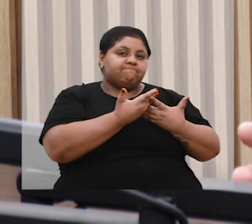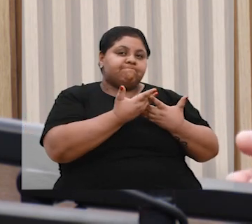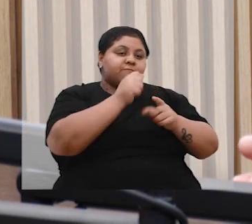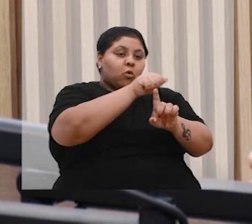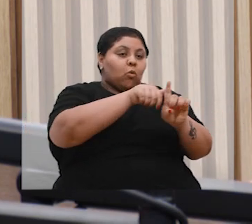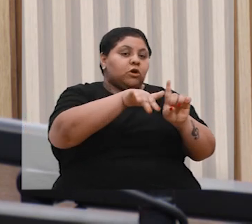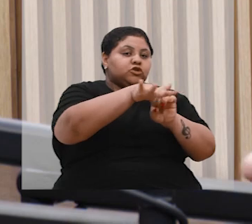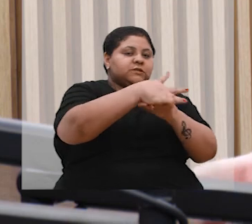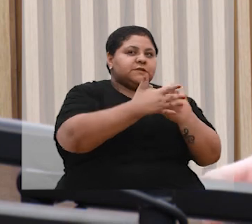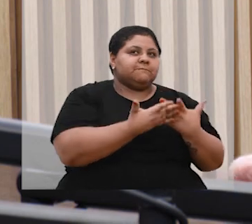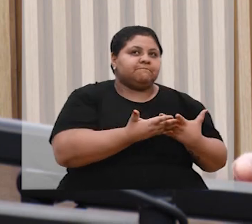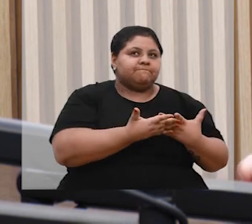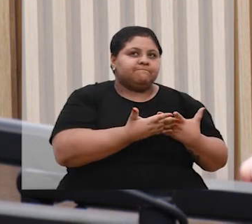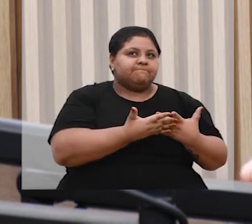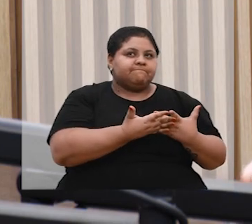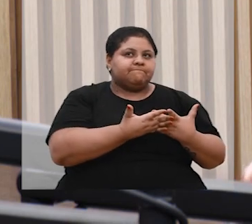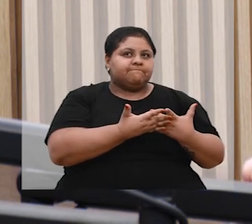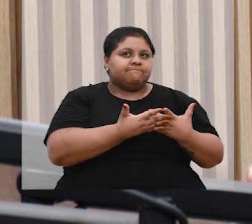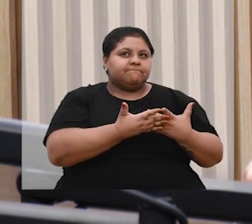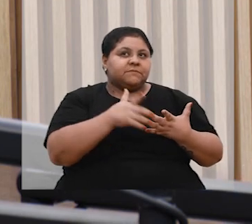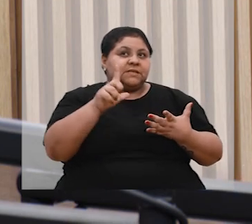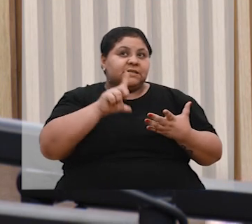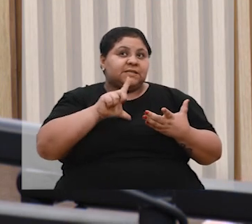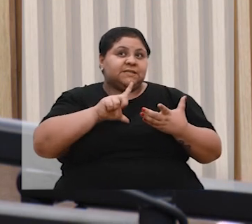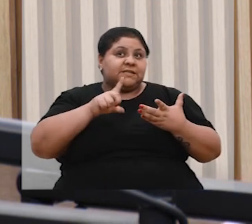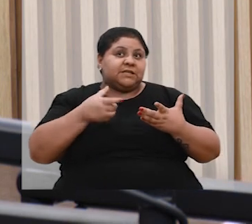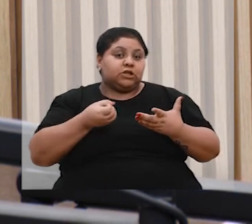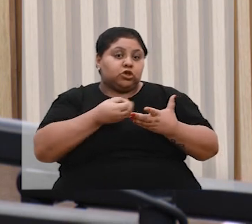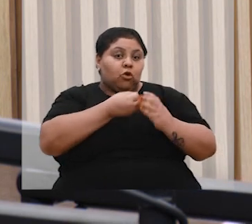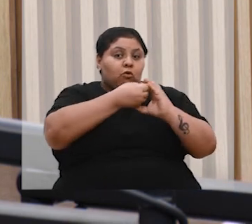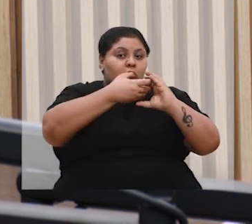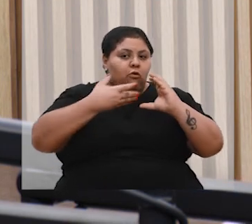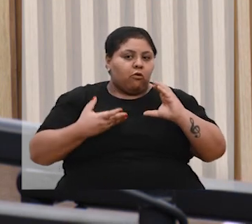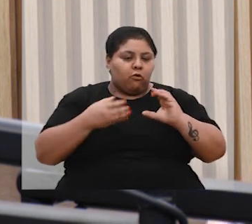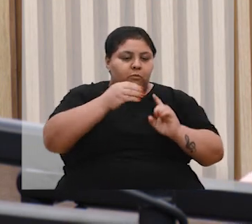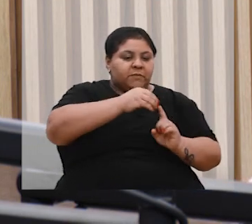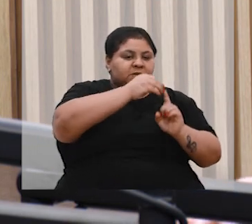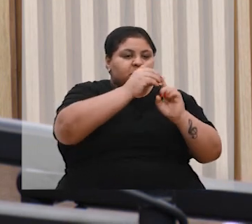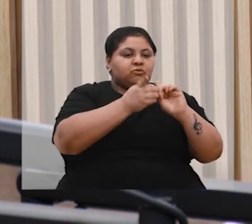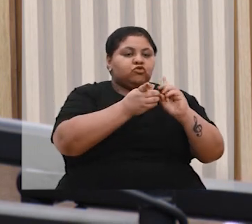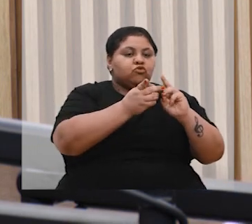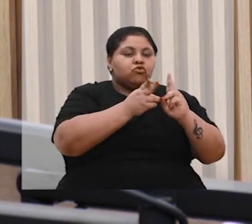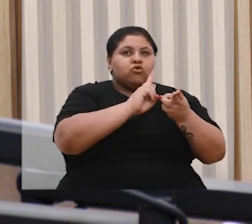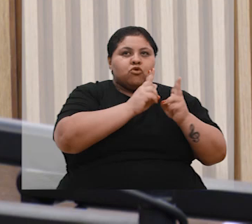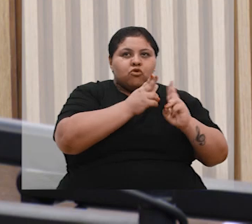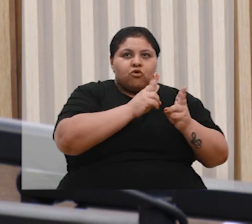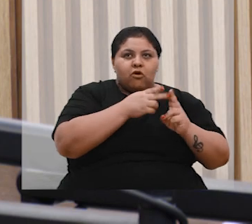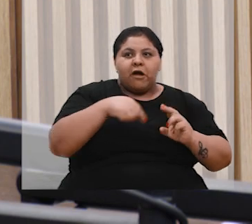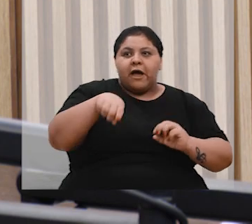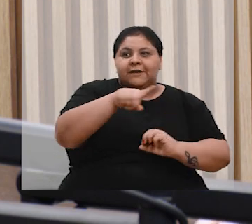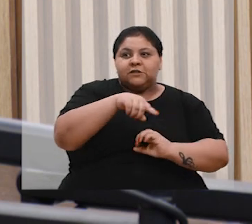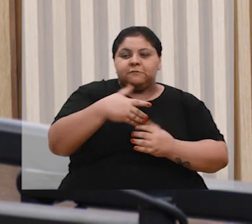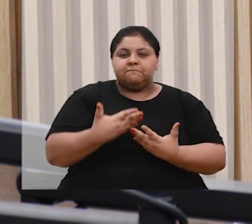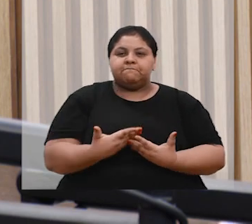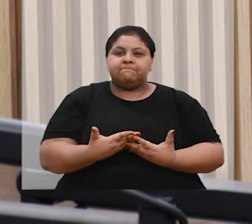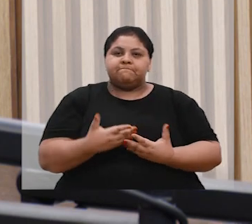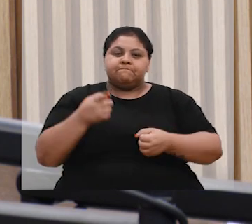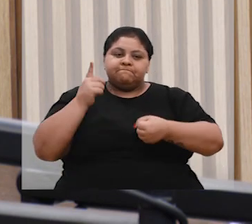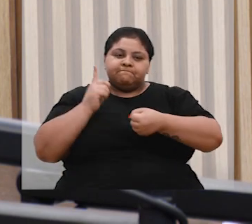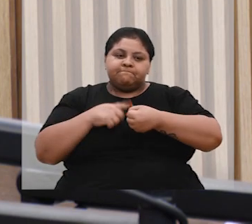sociedade, né? Que ganha novas características, né? Principalmente urbanas. A gente ganha uma cidade